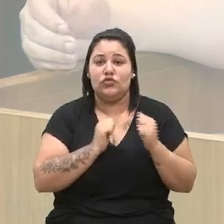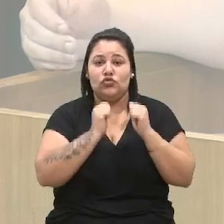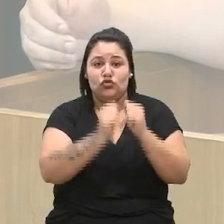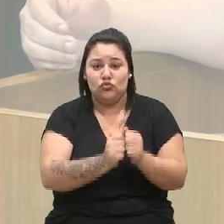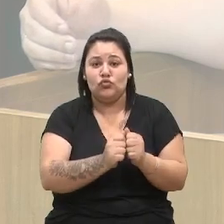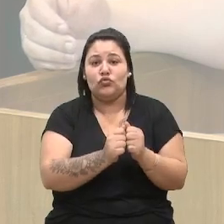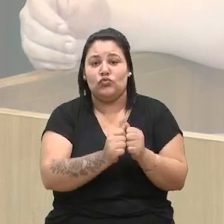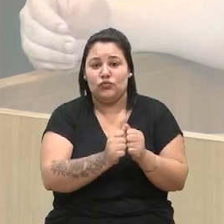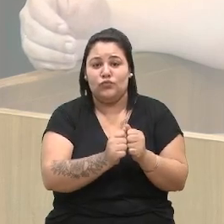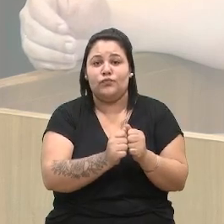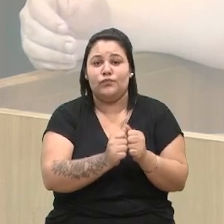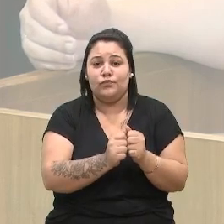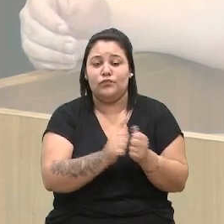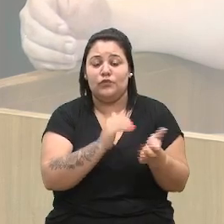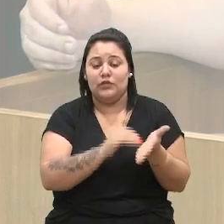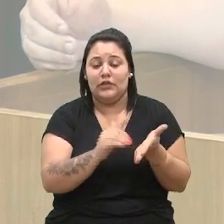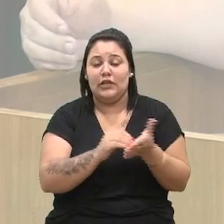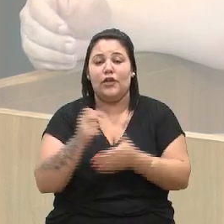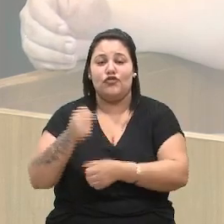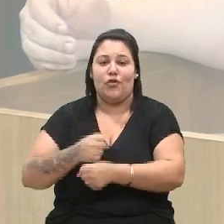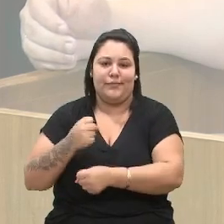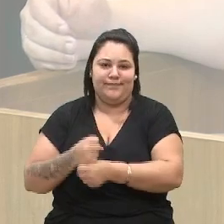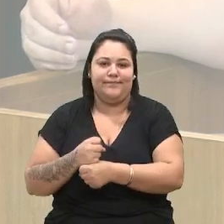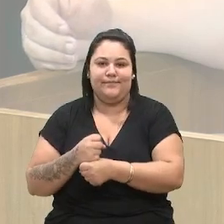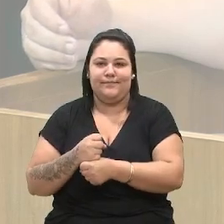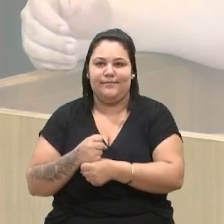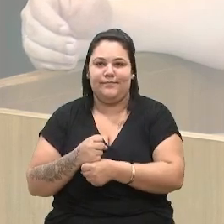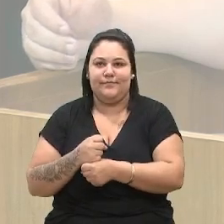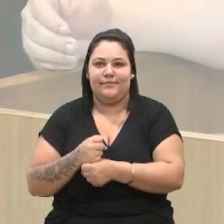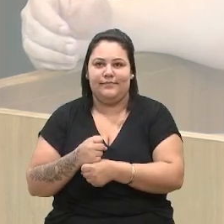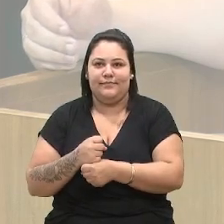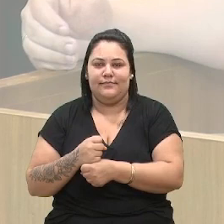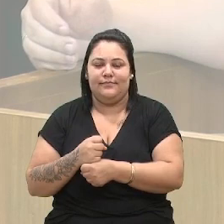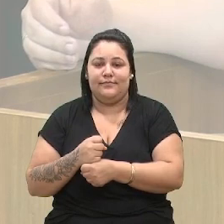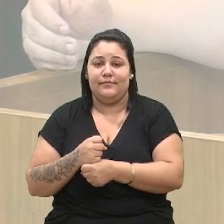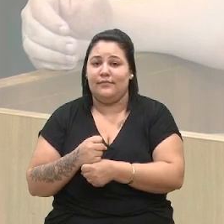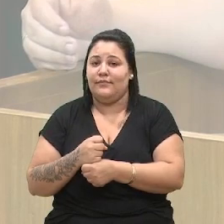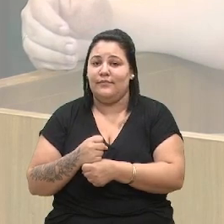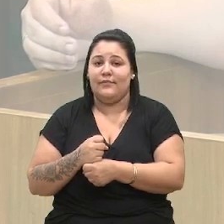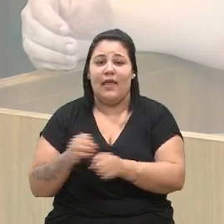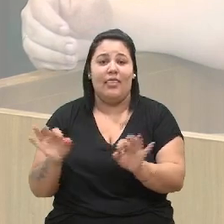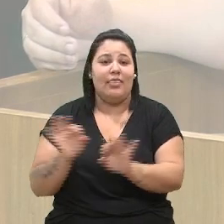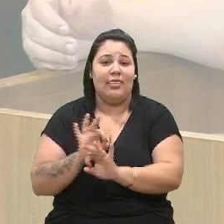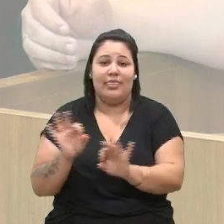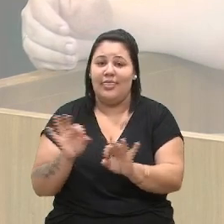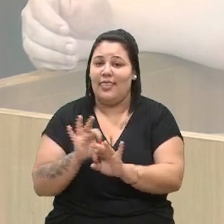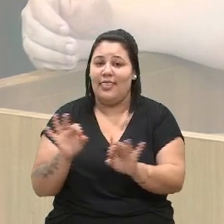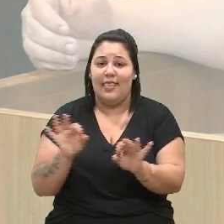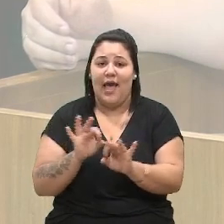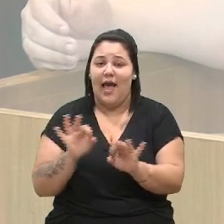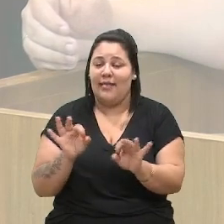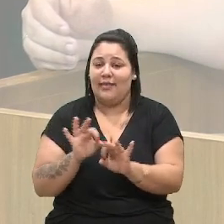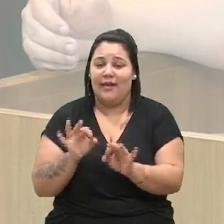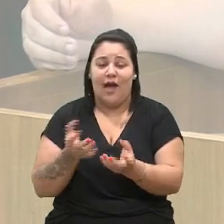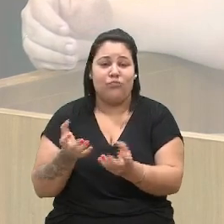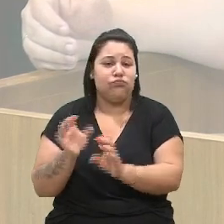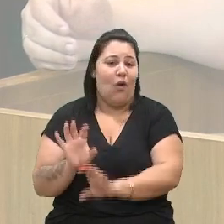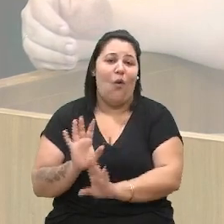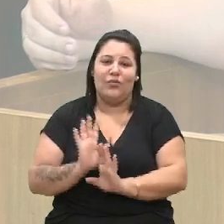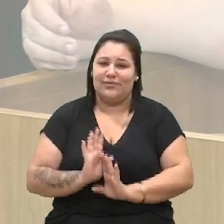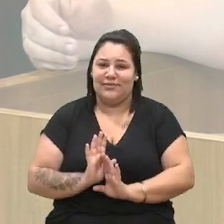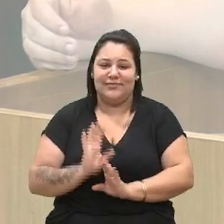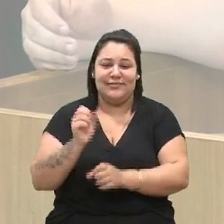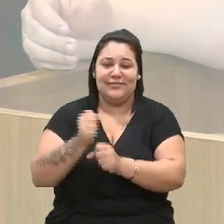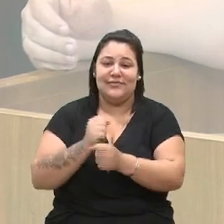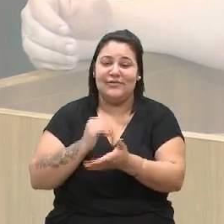secretário de obras. E não é nada contra o secretário de obras, que eu respeito ele e gosto dele muito, não é contra